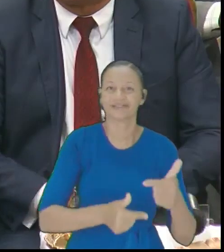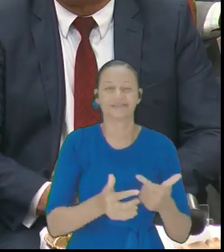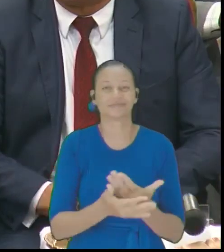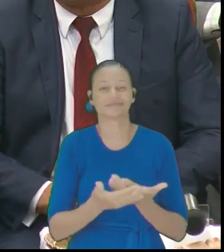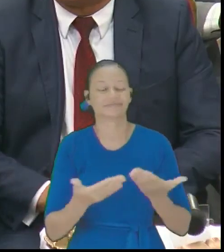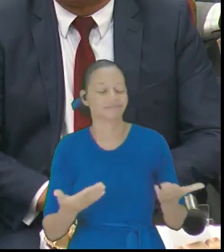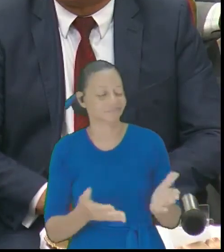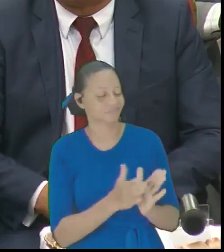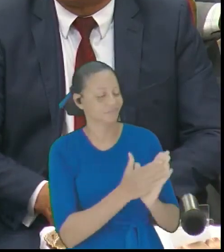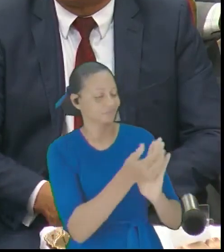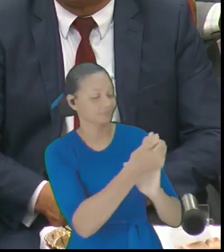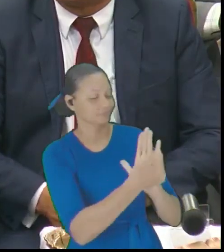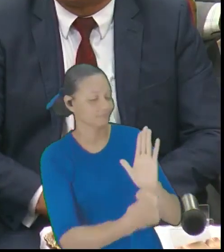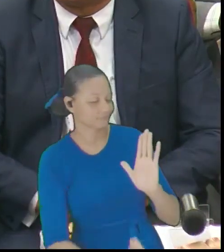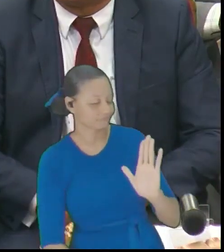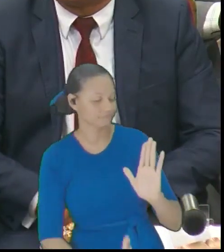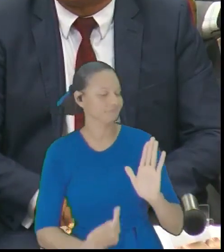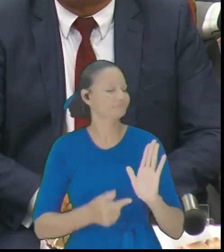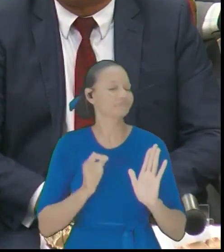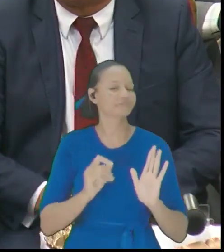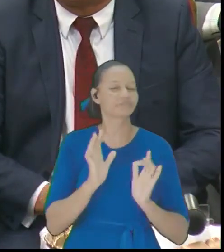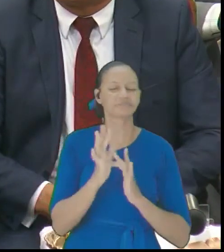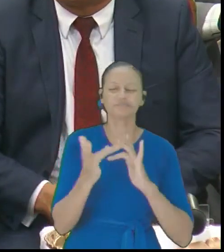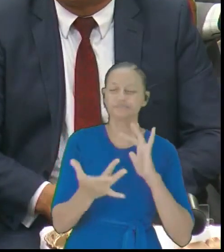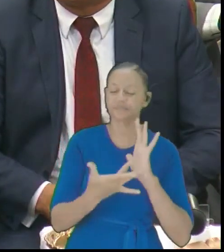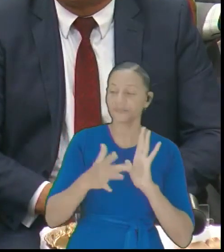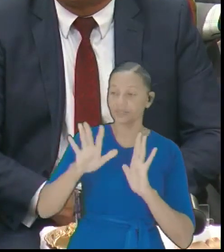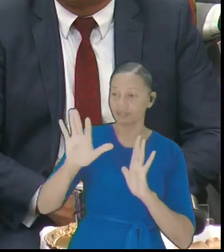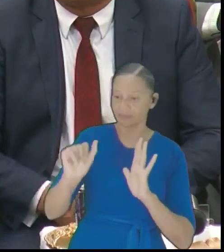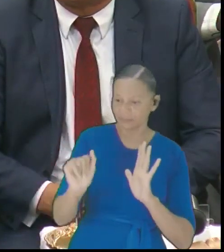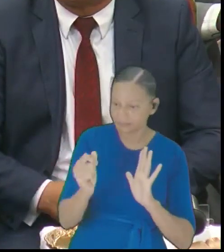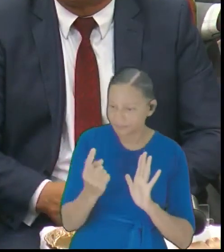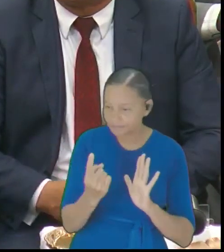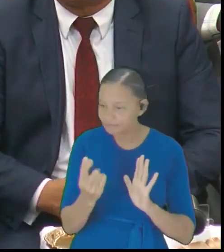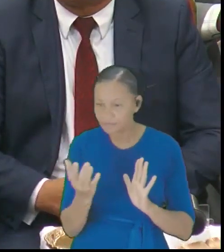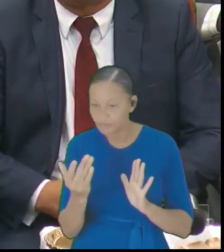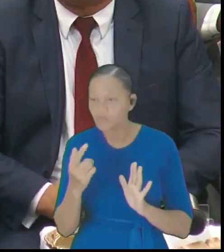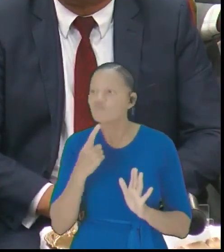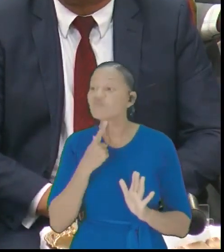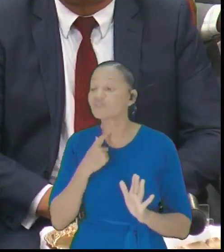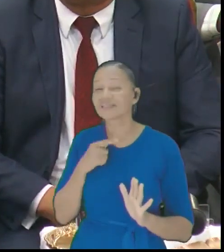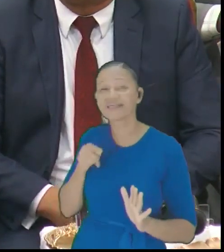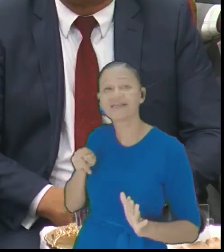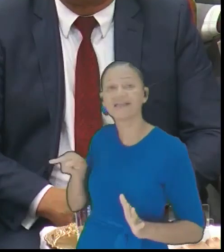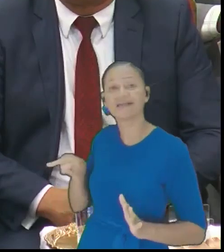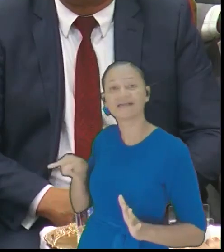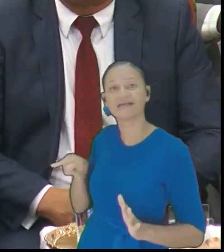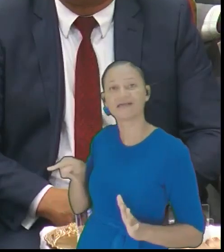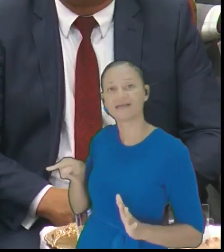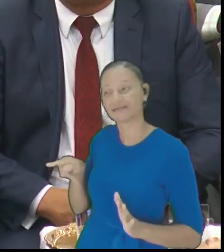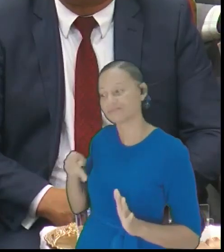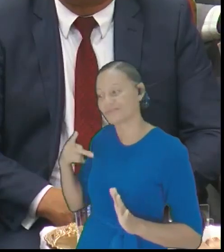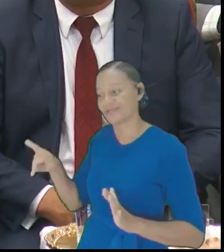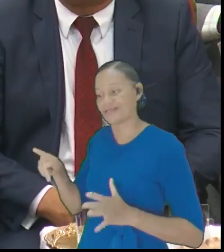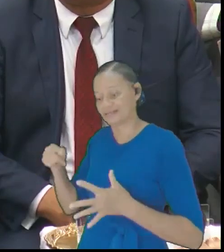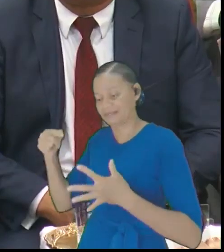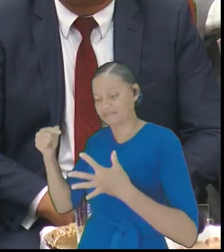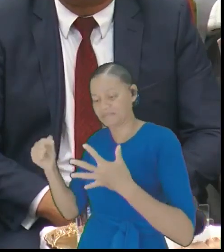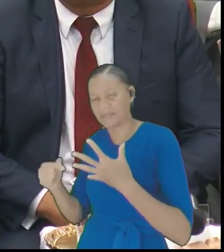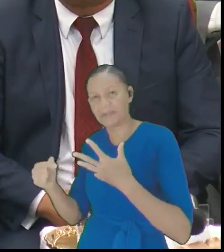exemplo, que Jesus chamou para si os que ele quis, porque isso é critério dele,